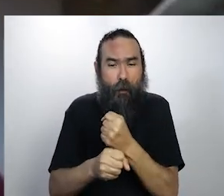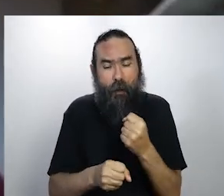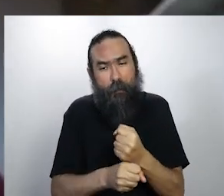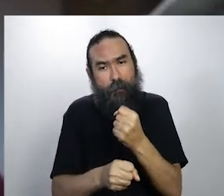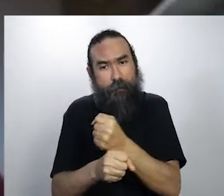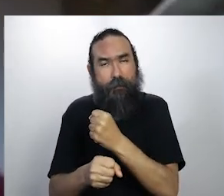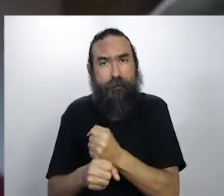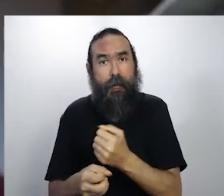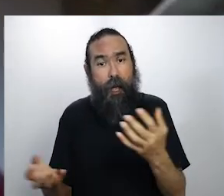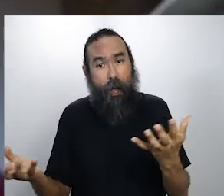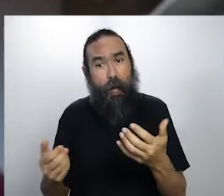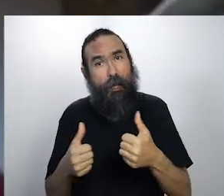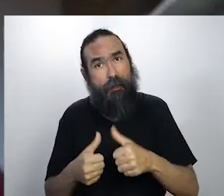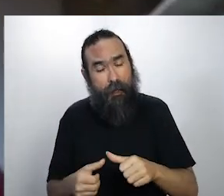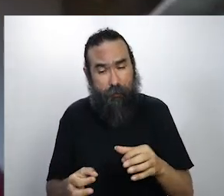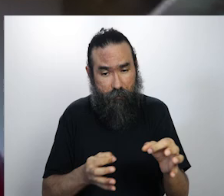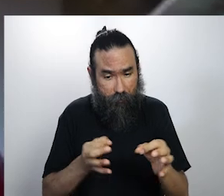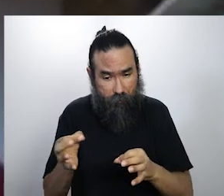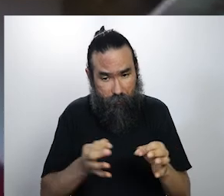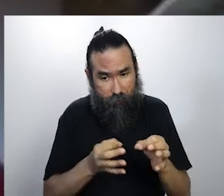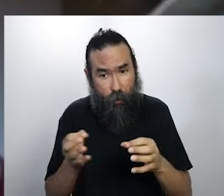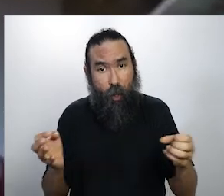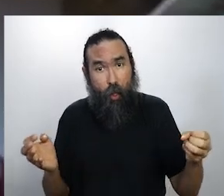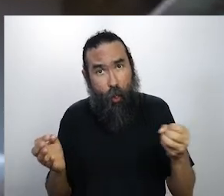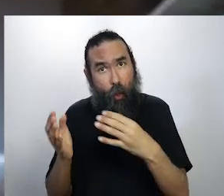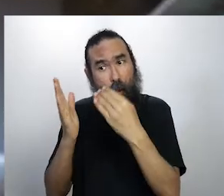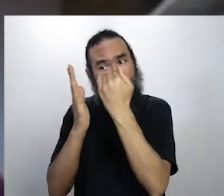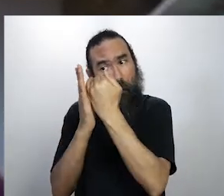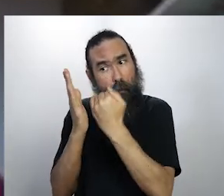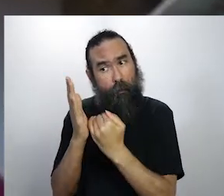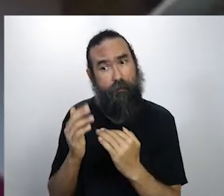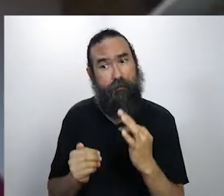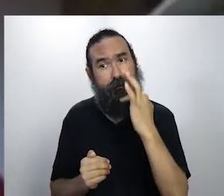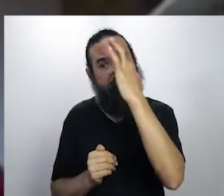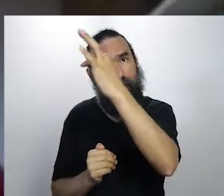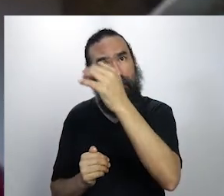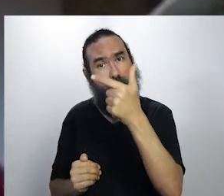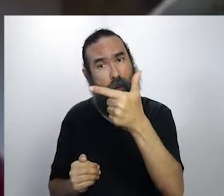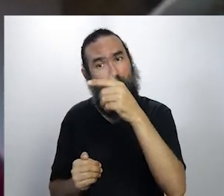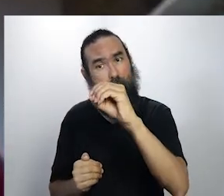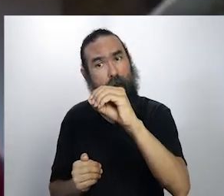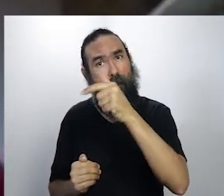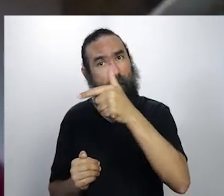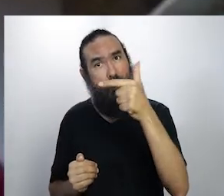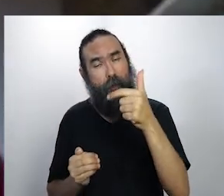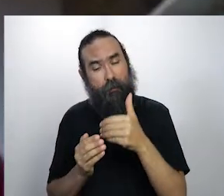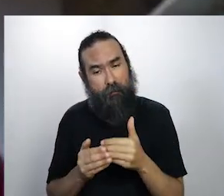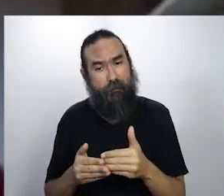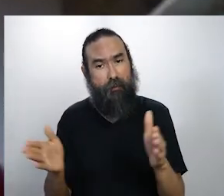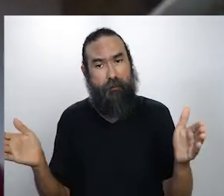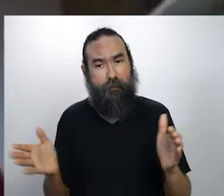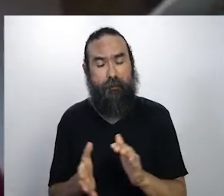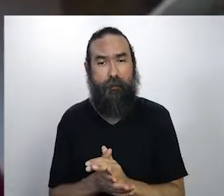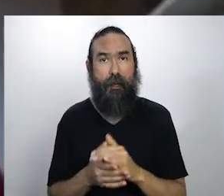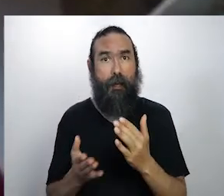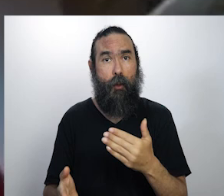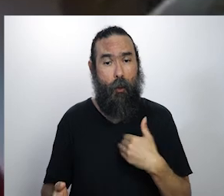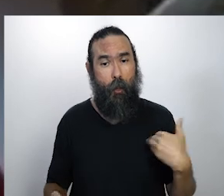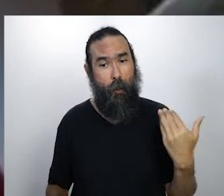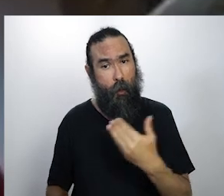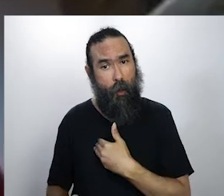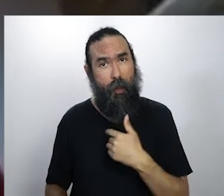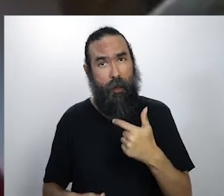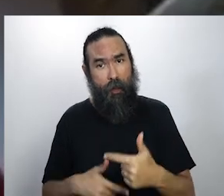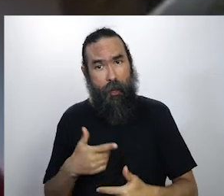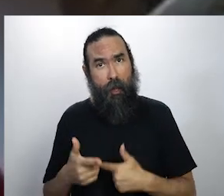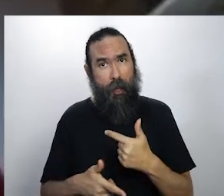nós estamos nos preparando aí com um novo programa de exposições para 2022. E uma parte fundamental